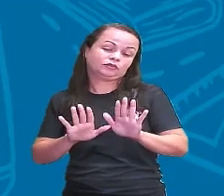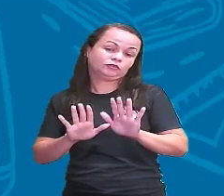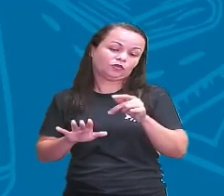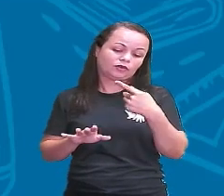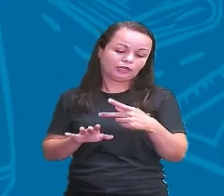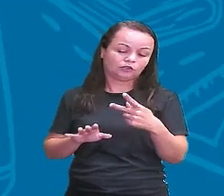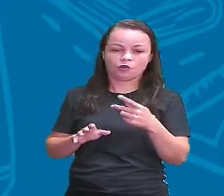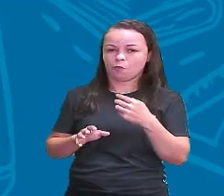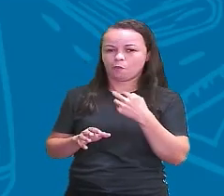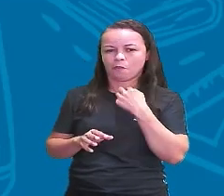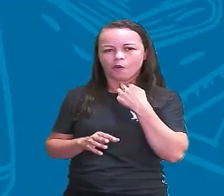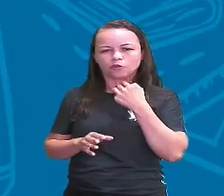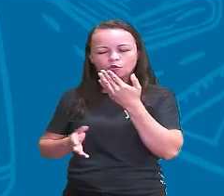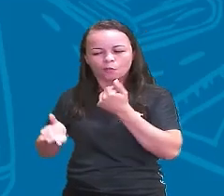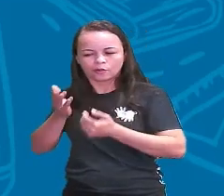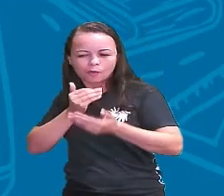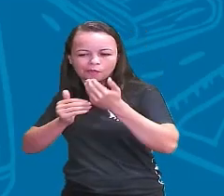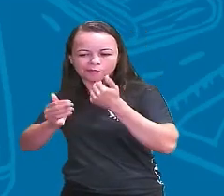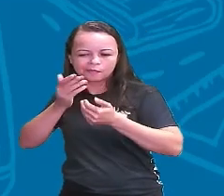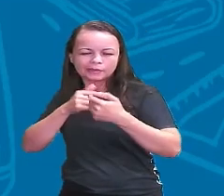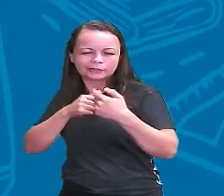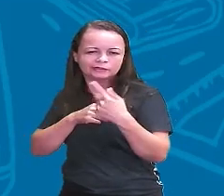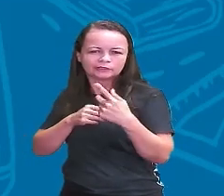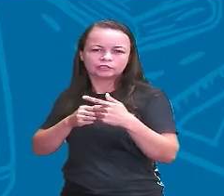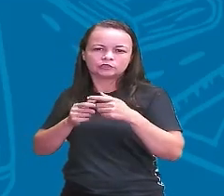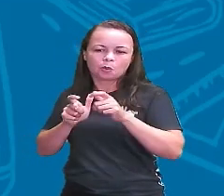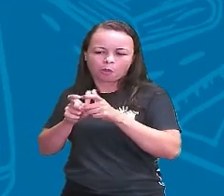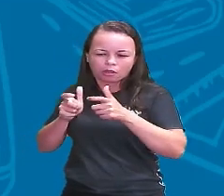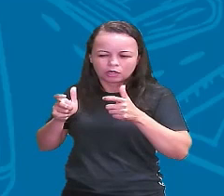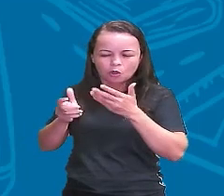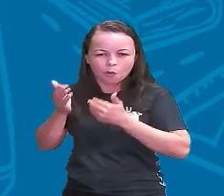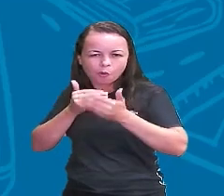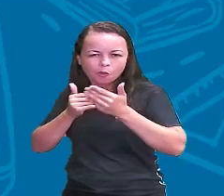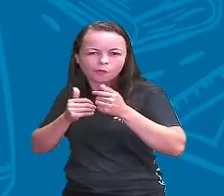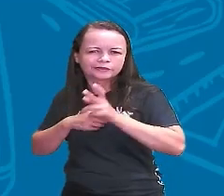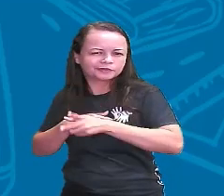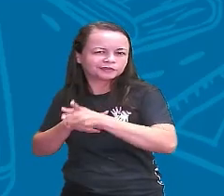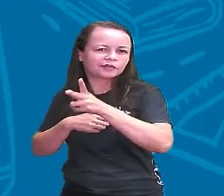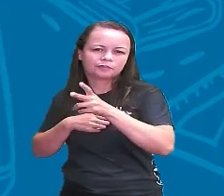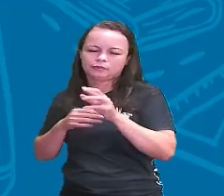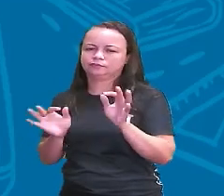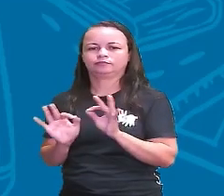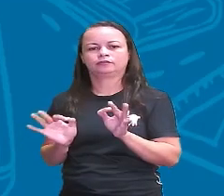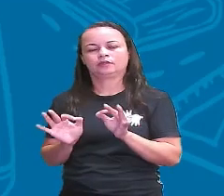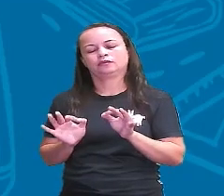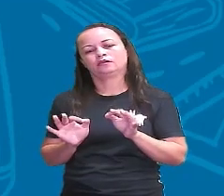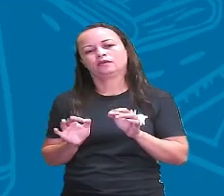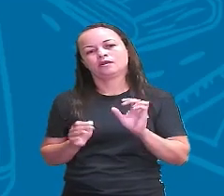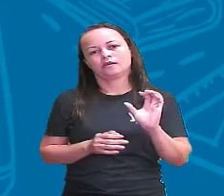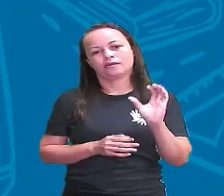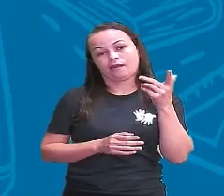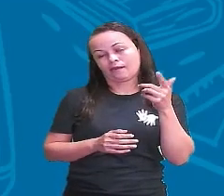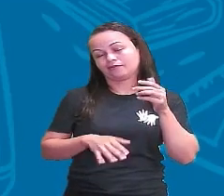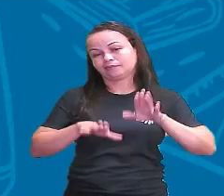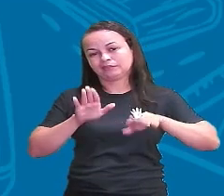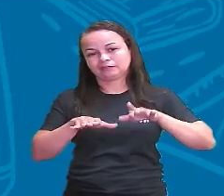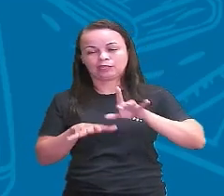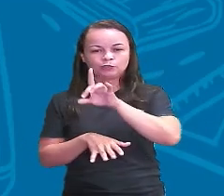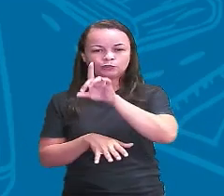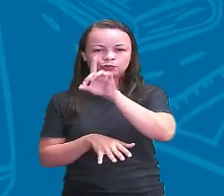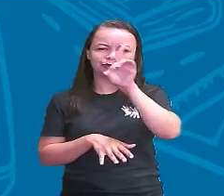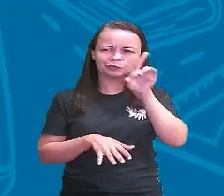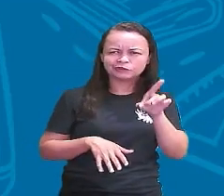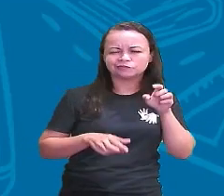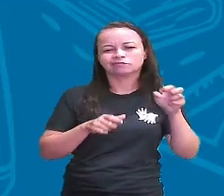estar consumindo esses alimentos de forma exagerada, certo? Claro que a depender do dia da semana, né?